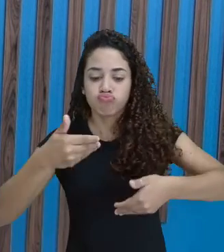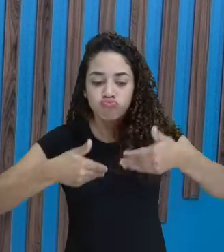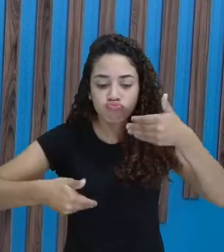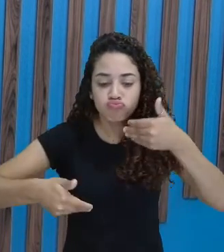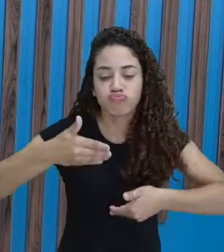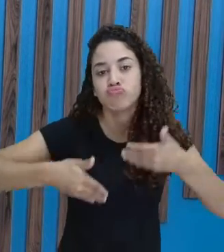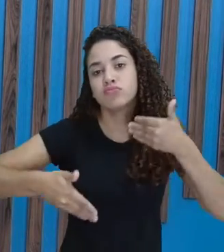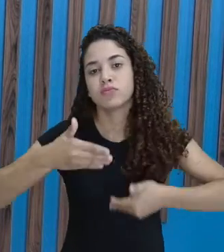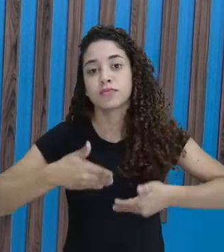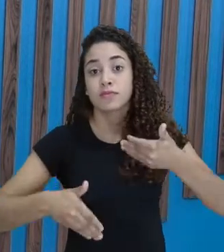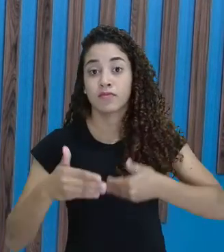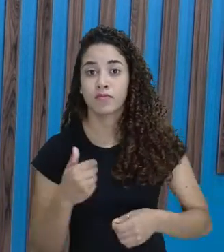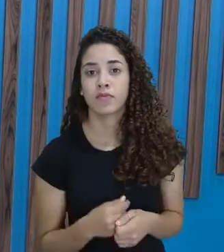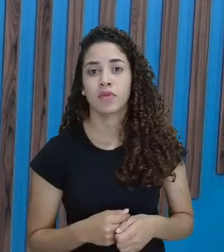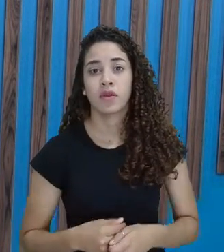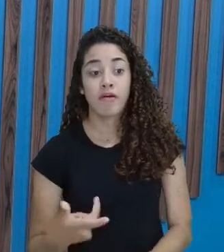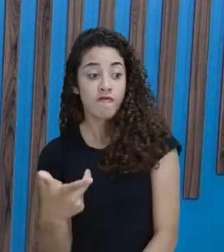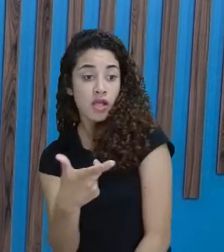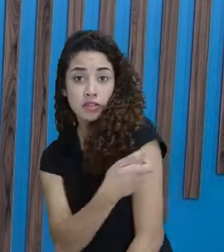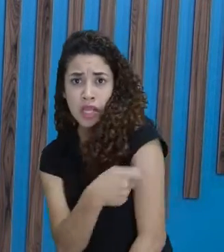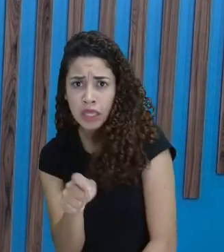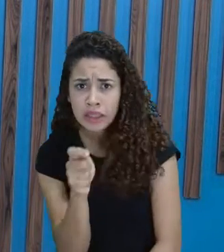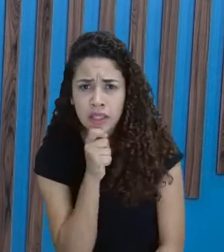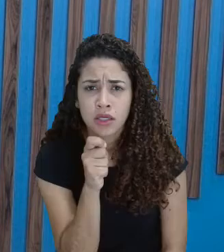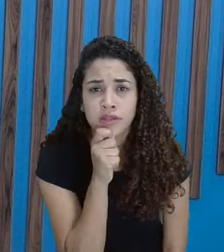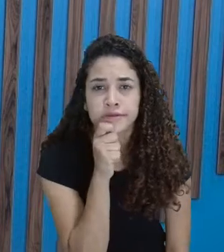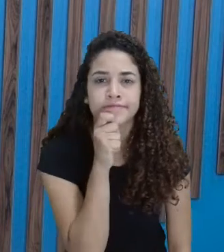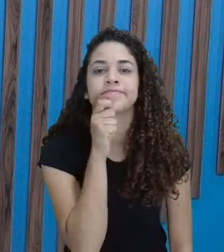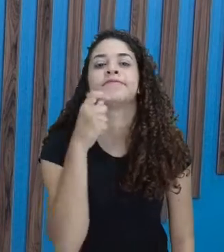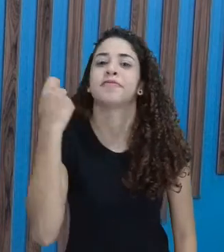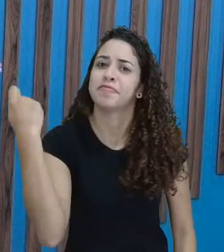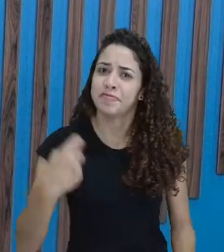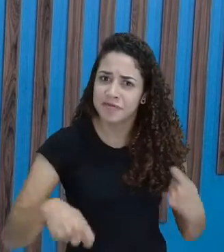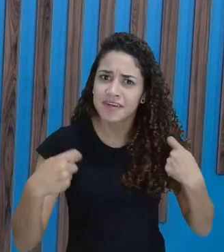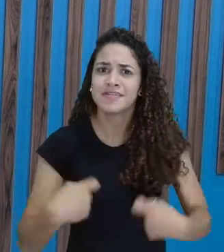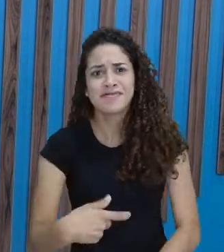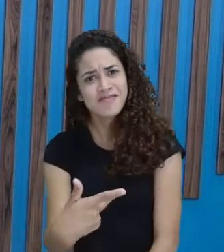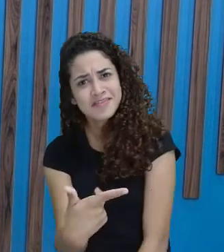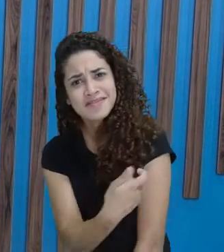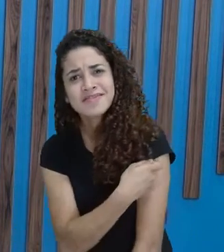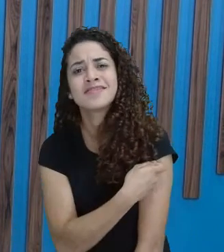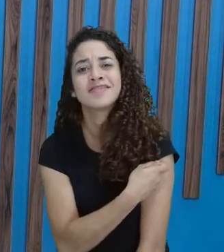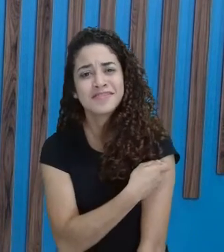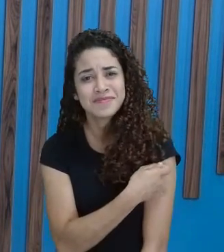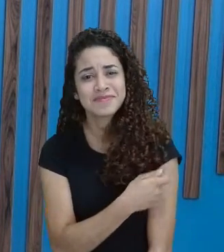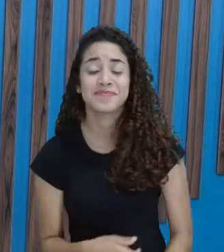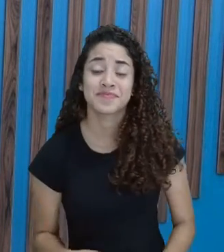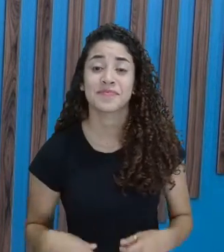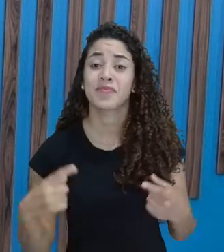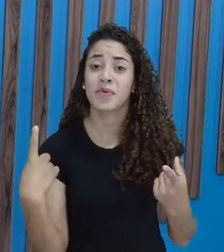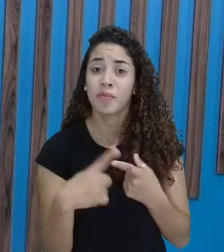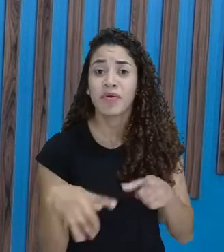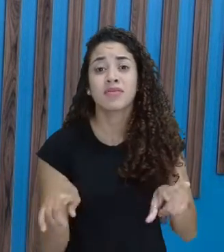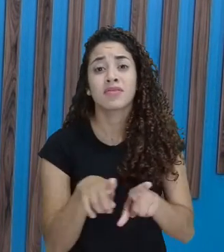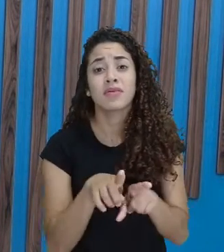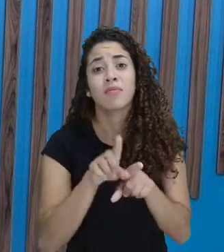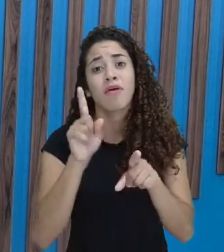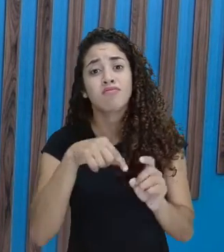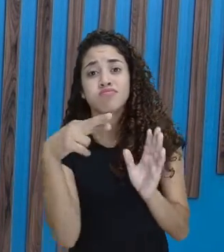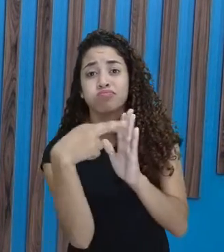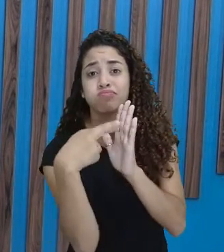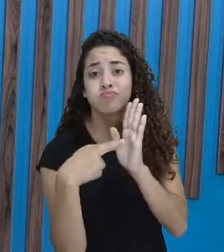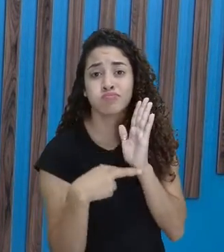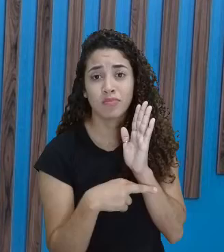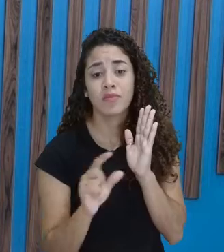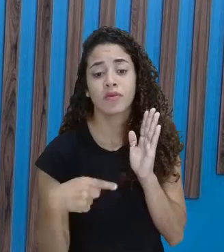né? Se vacinou, ainda não, tem que se vacinar, né, professora Kátia? Isso mesmo. Porque também foi uma regra que a